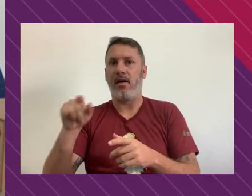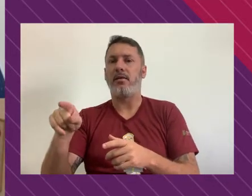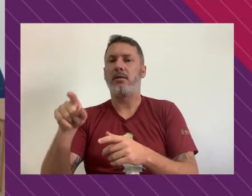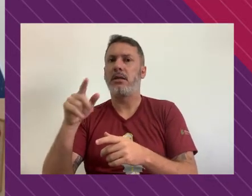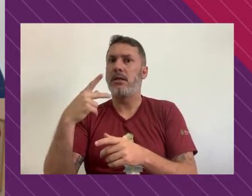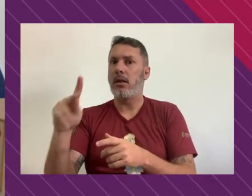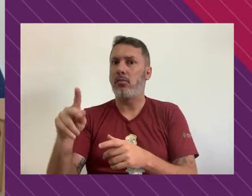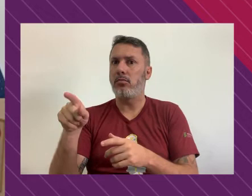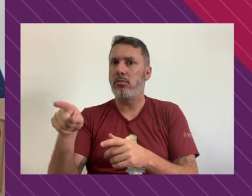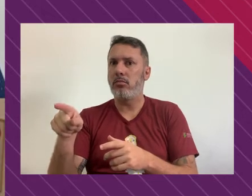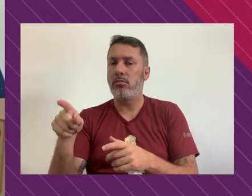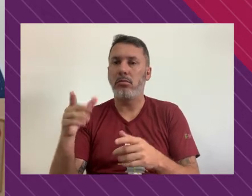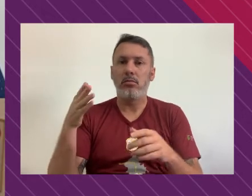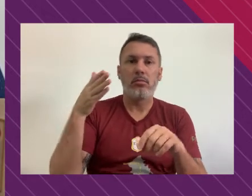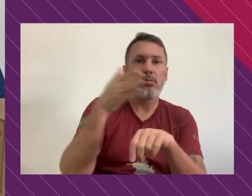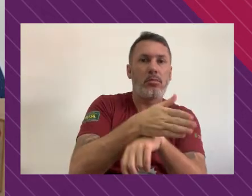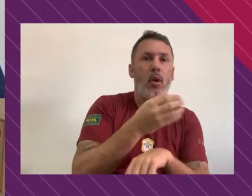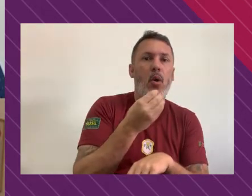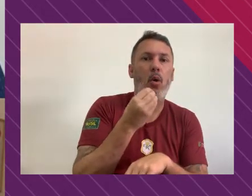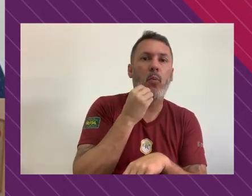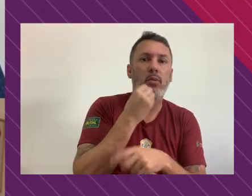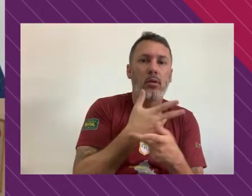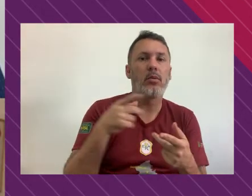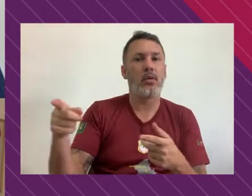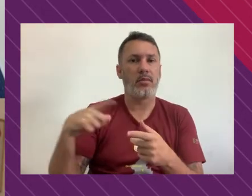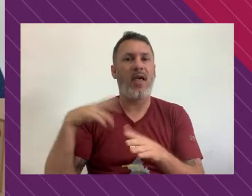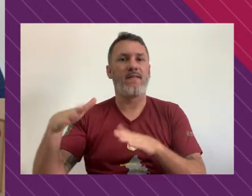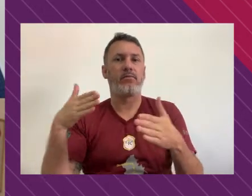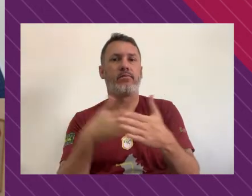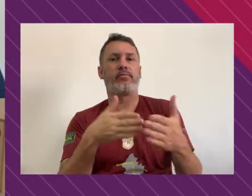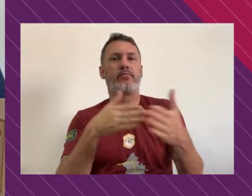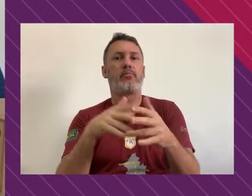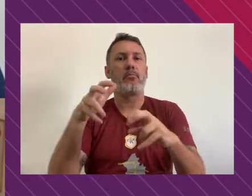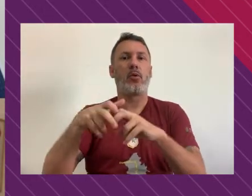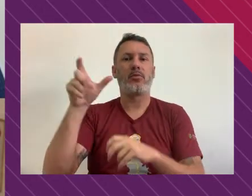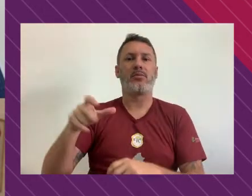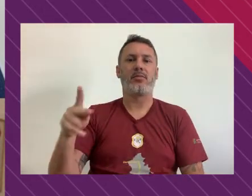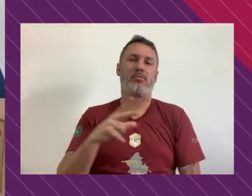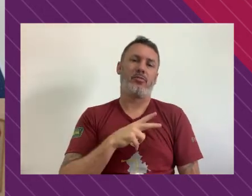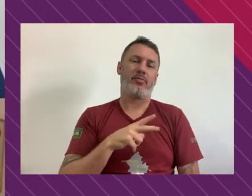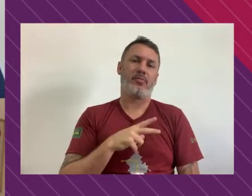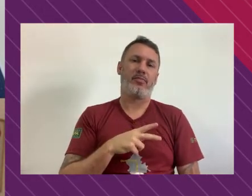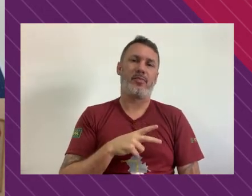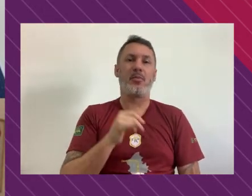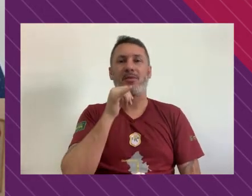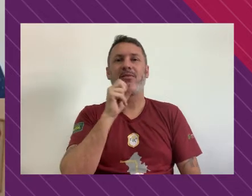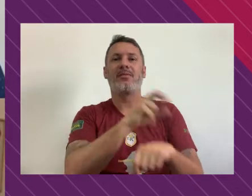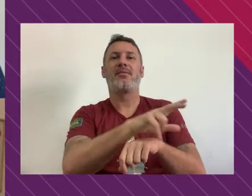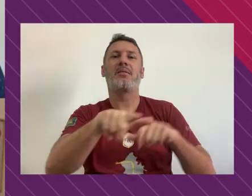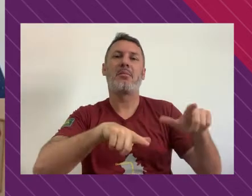oportunidades que a gente vai ter ou deixar de ter na nossa vida. Isso inclui, por exemplo, o mundo do trabalho.